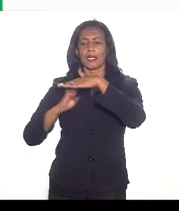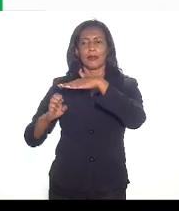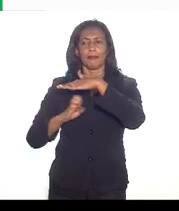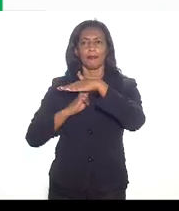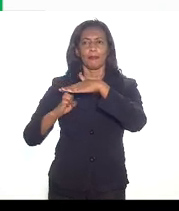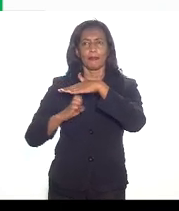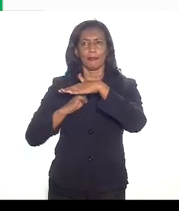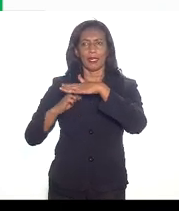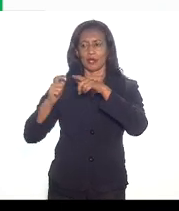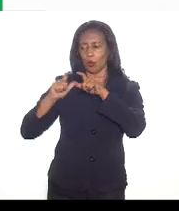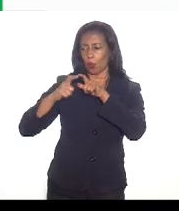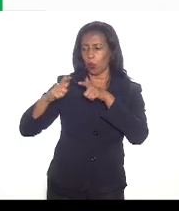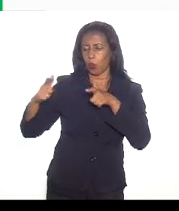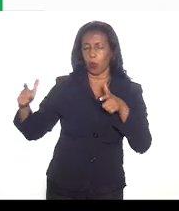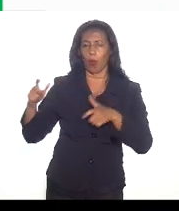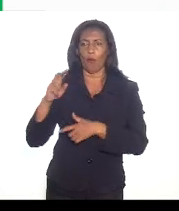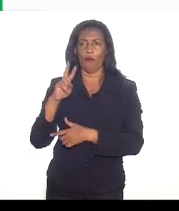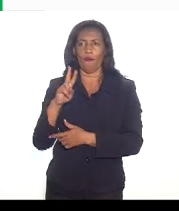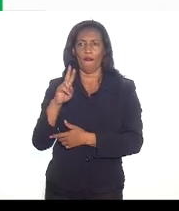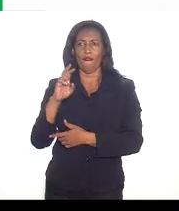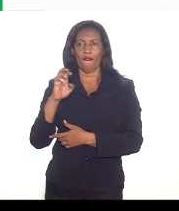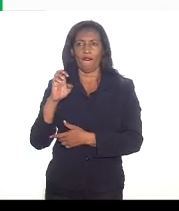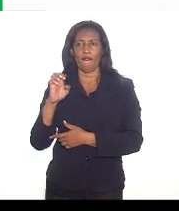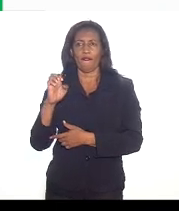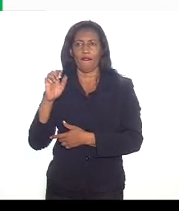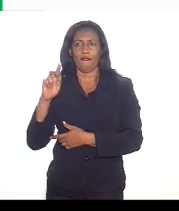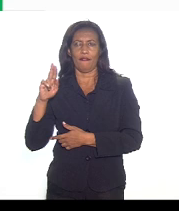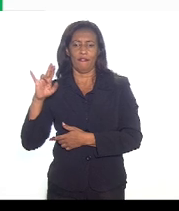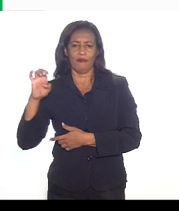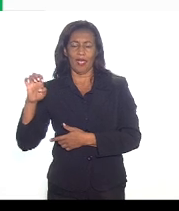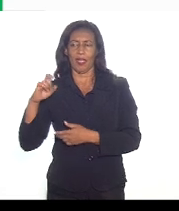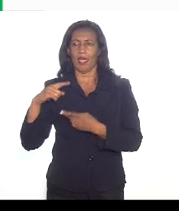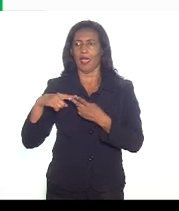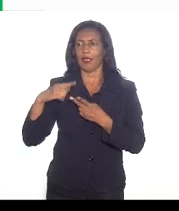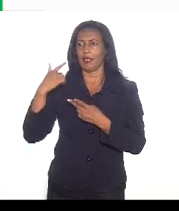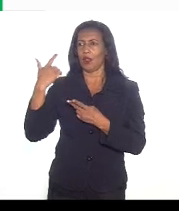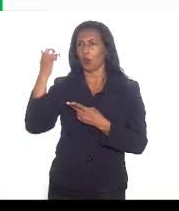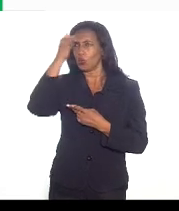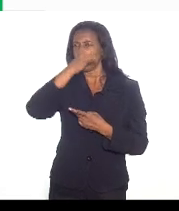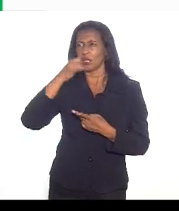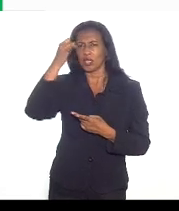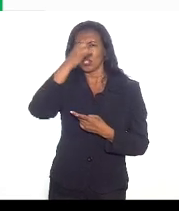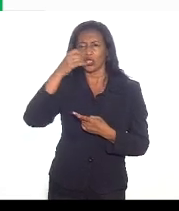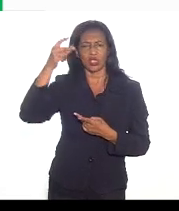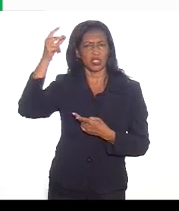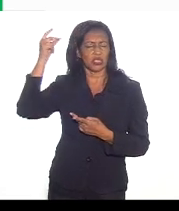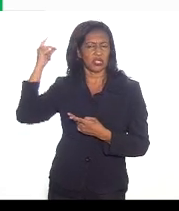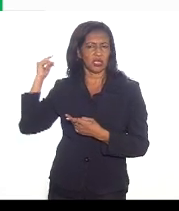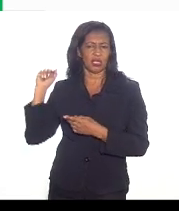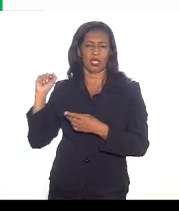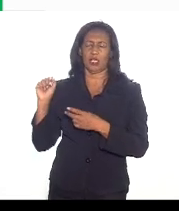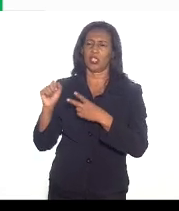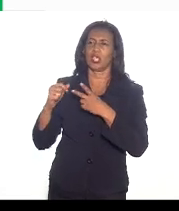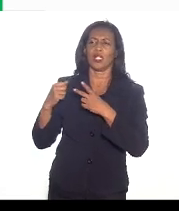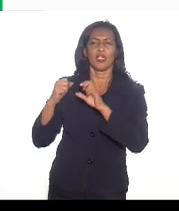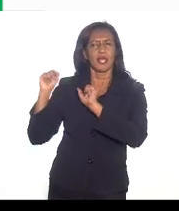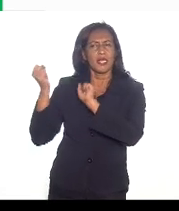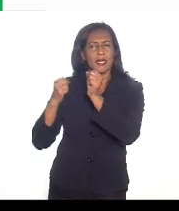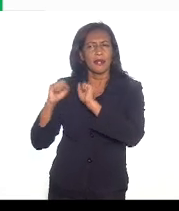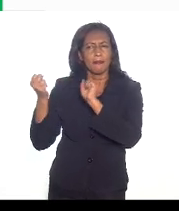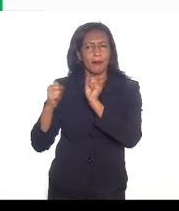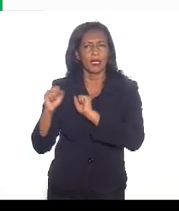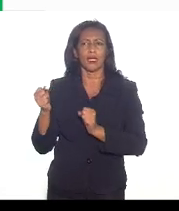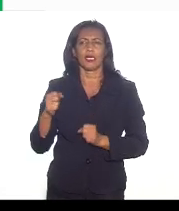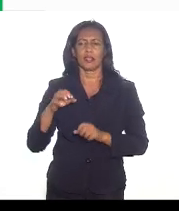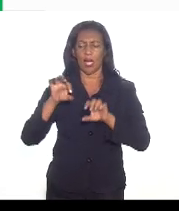enclaves, são âncoras, como a VEG, como Secrisa, como as antigas Perdigões Sadia, né? Tubos